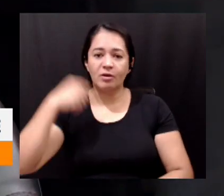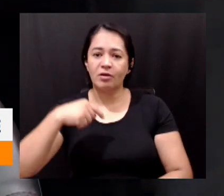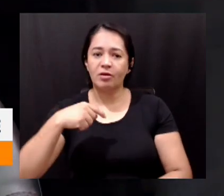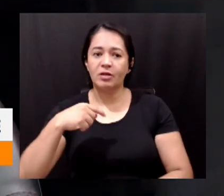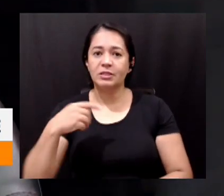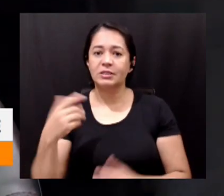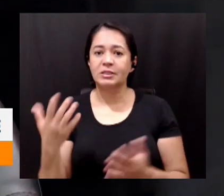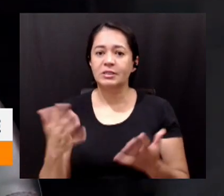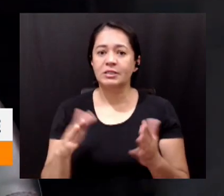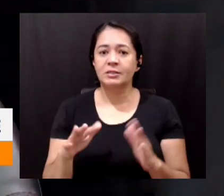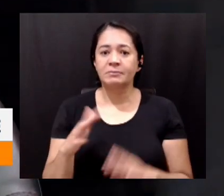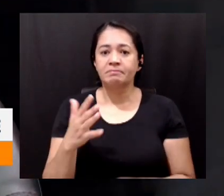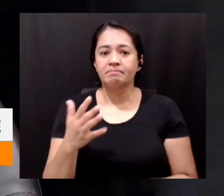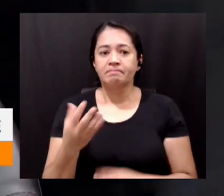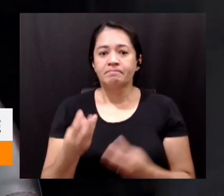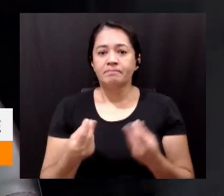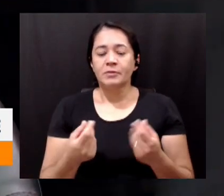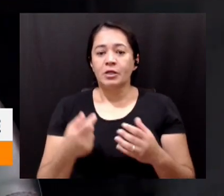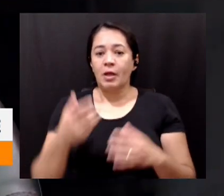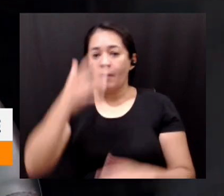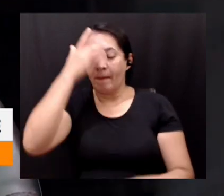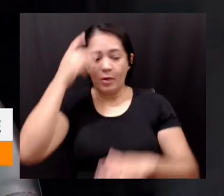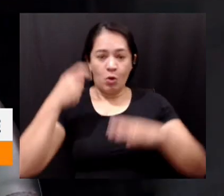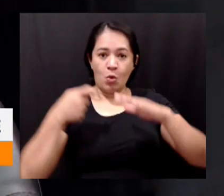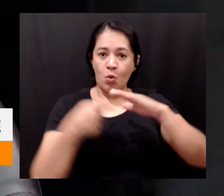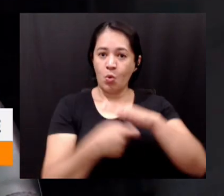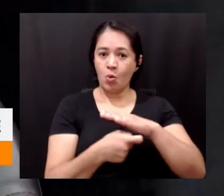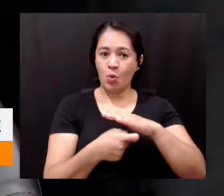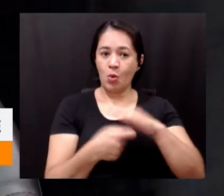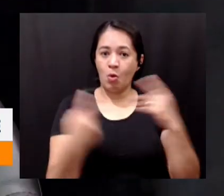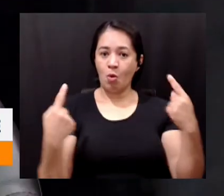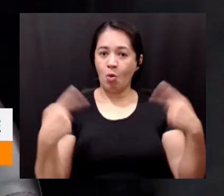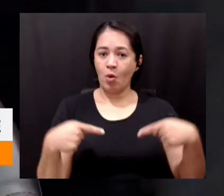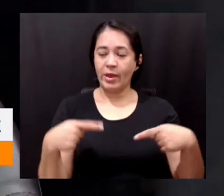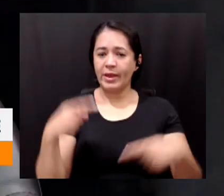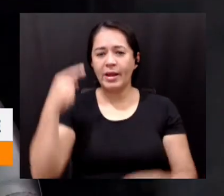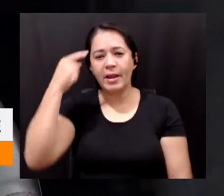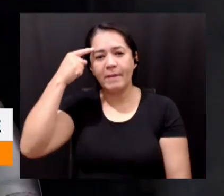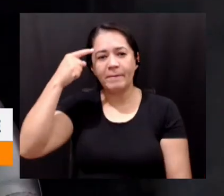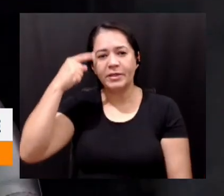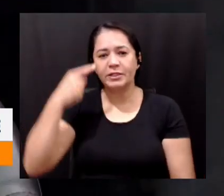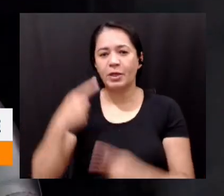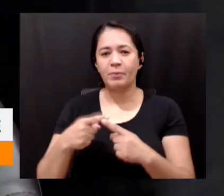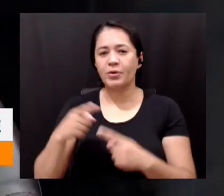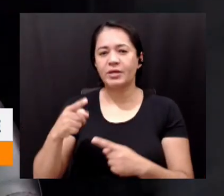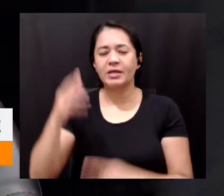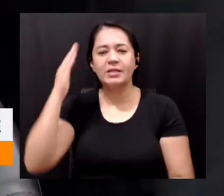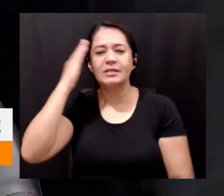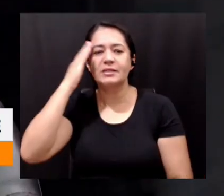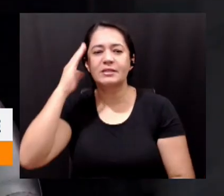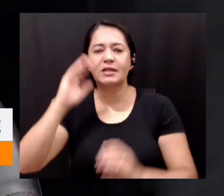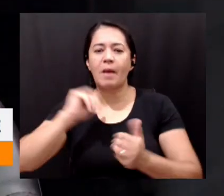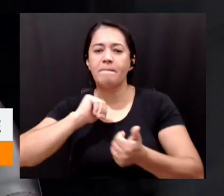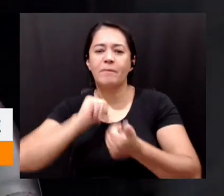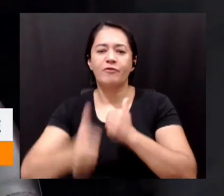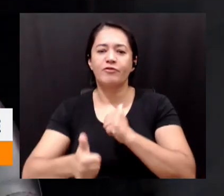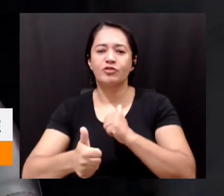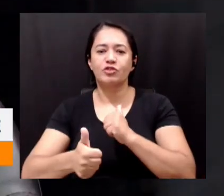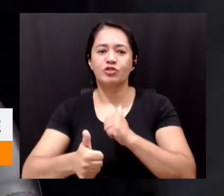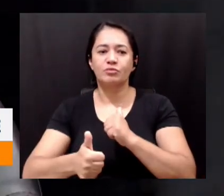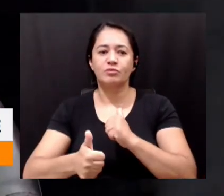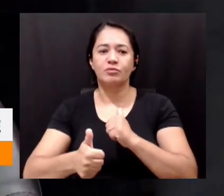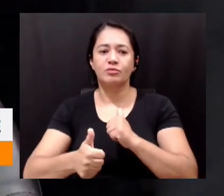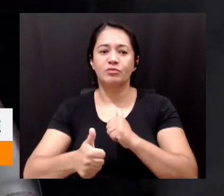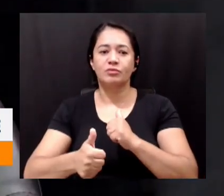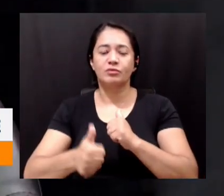um apostador, ele pensa que por ele entender de futebol, né? Ou nós estamos falando especificamente do esporte